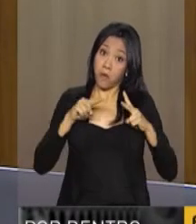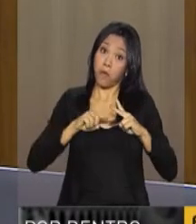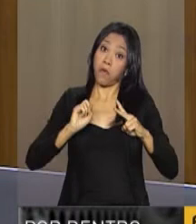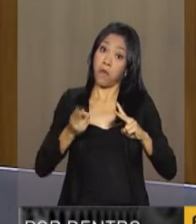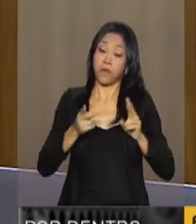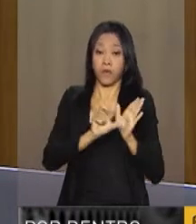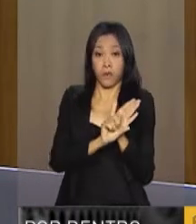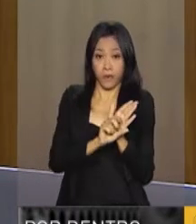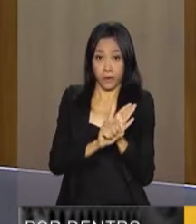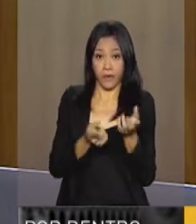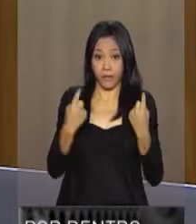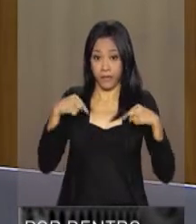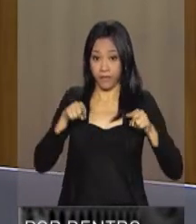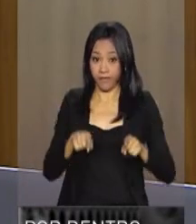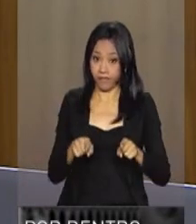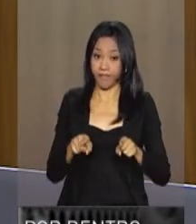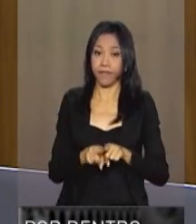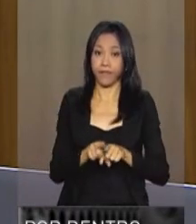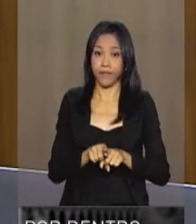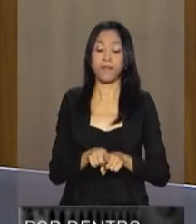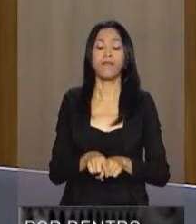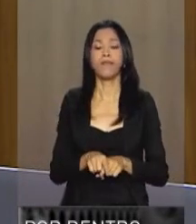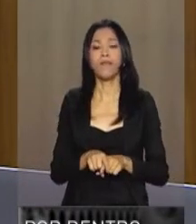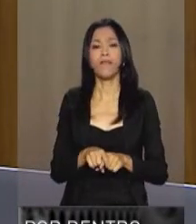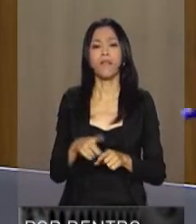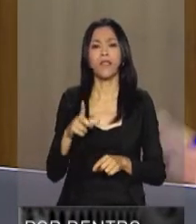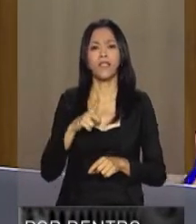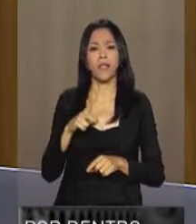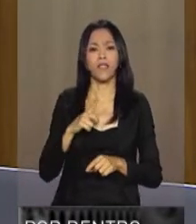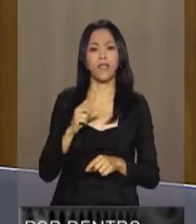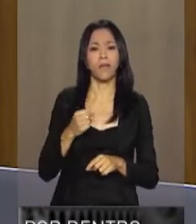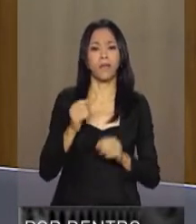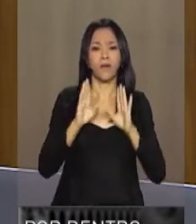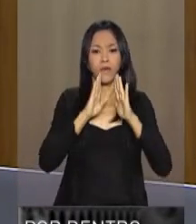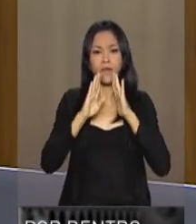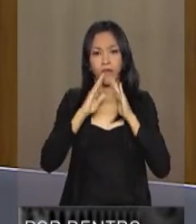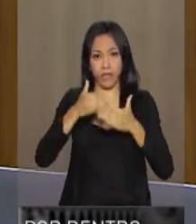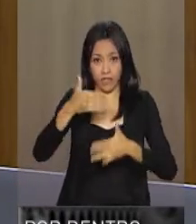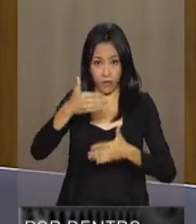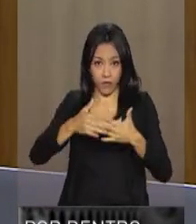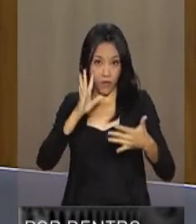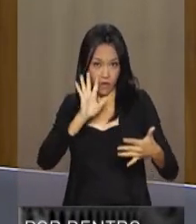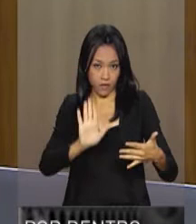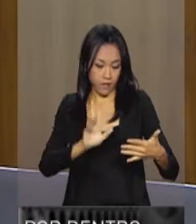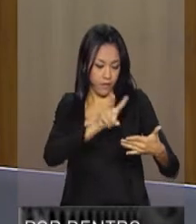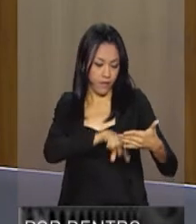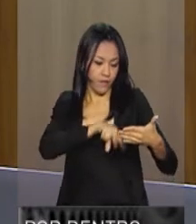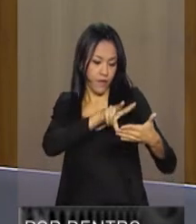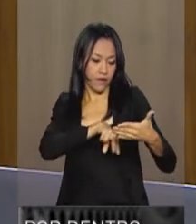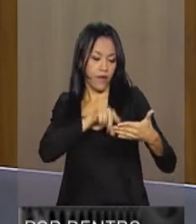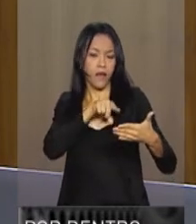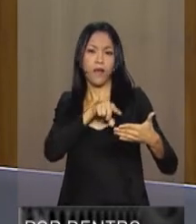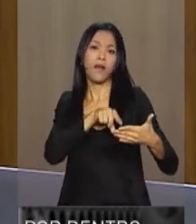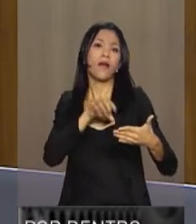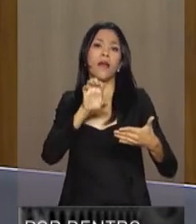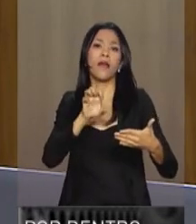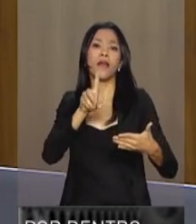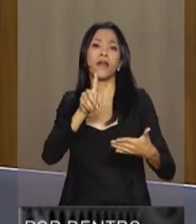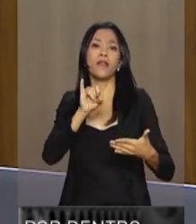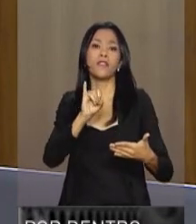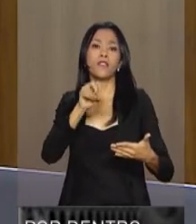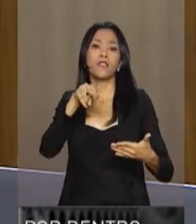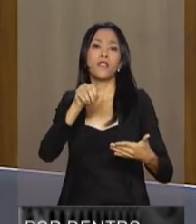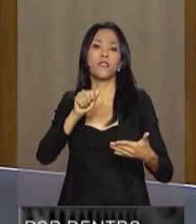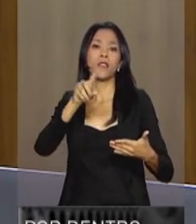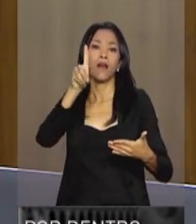no arroba planalto o ministro a gente já tem participação aqui então pelo facebook e vôlei aqui a participação do edinaldo medrado